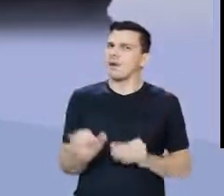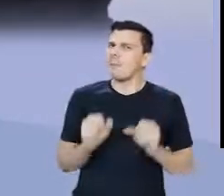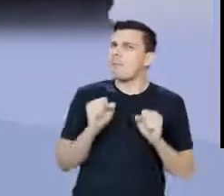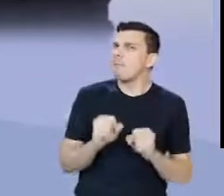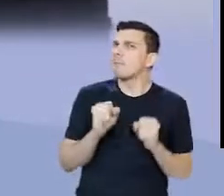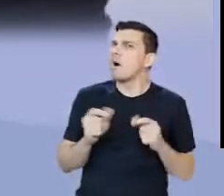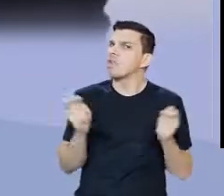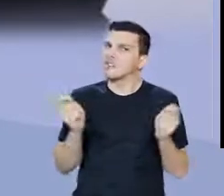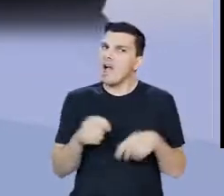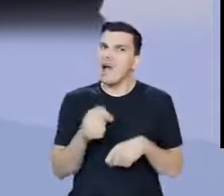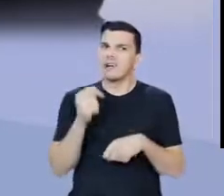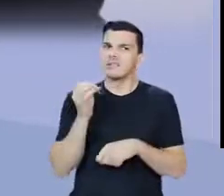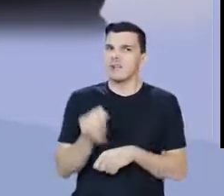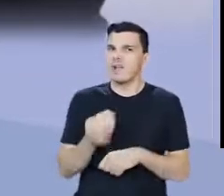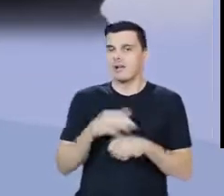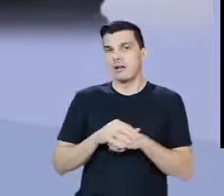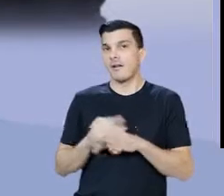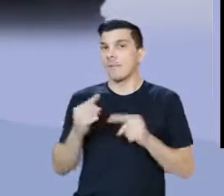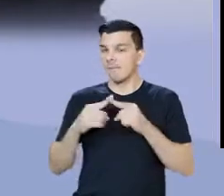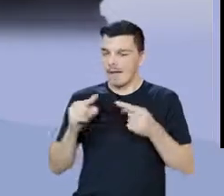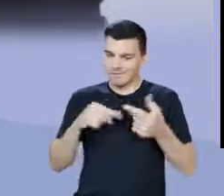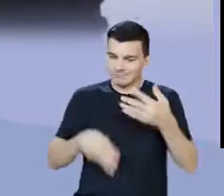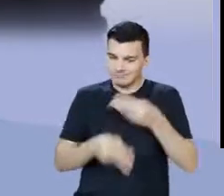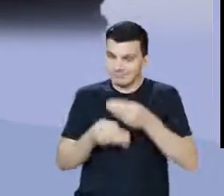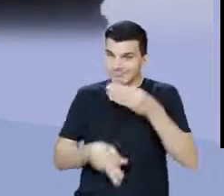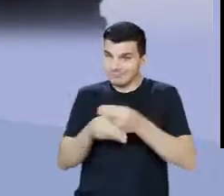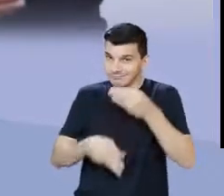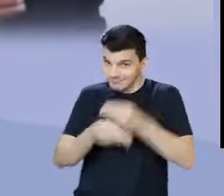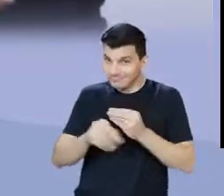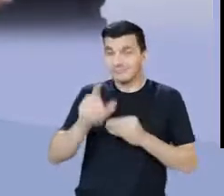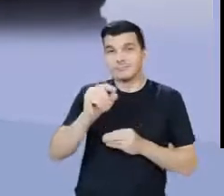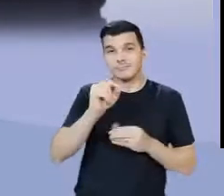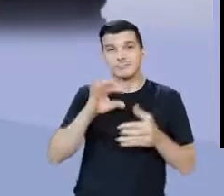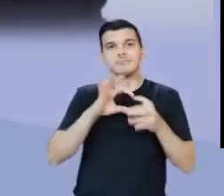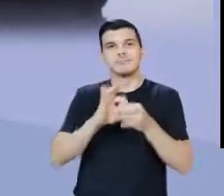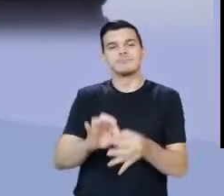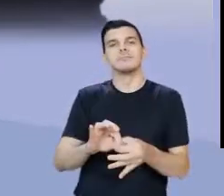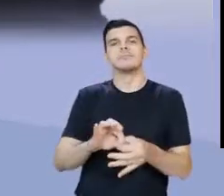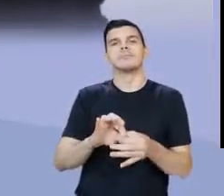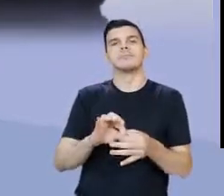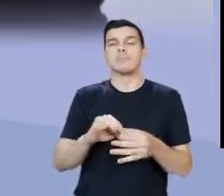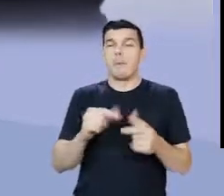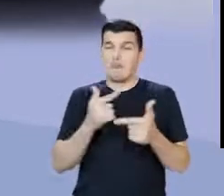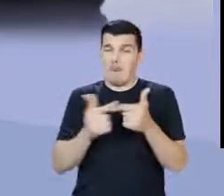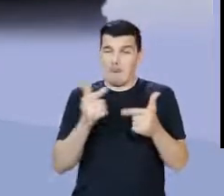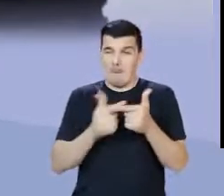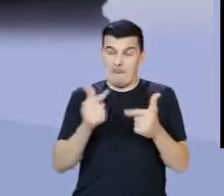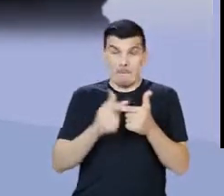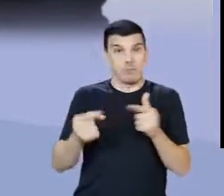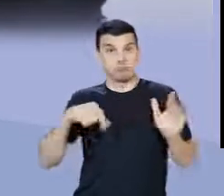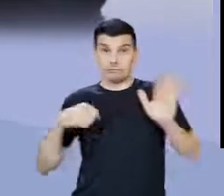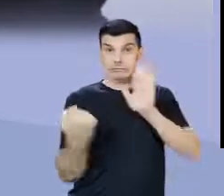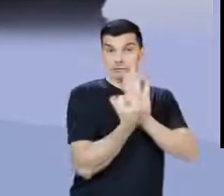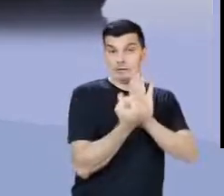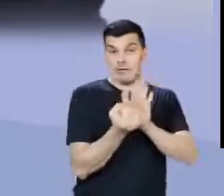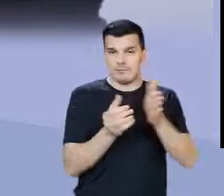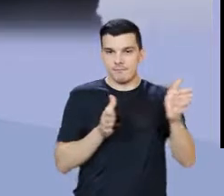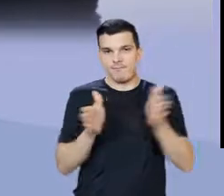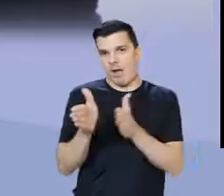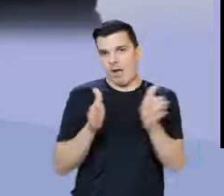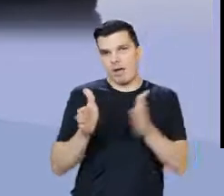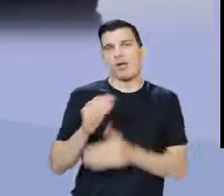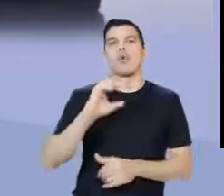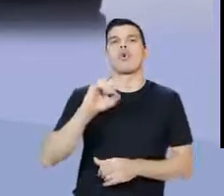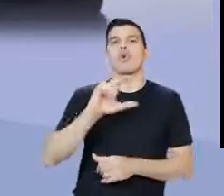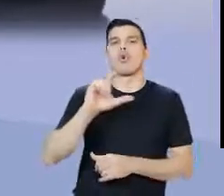ideia. Pode ser que dê certo. Mas logo, logo, junto a isso, atrelado a isso, vieram alguns escândalos. Os escândalos que